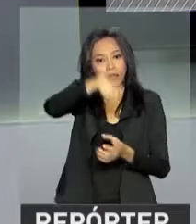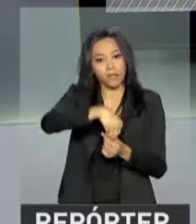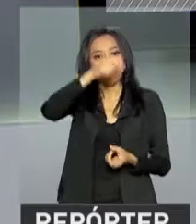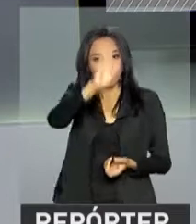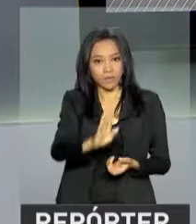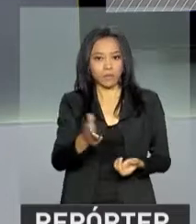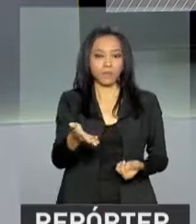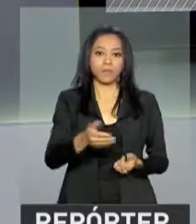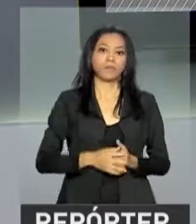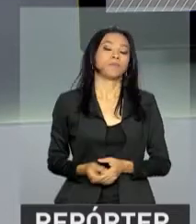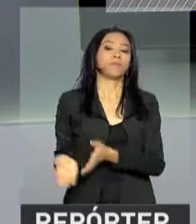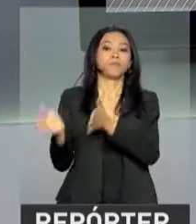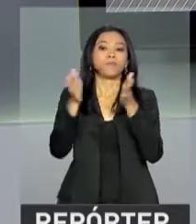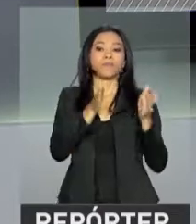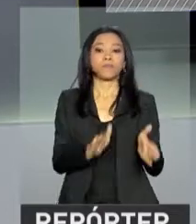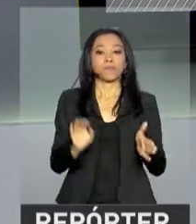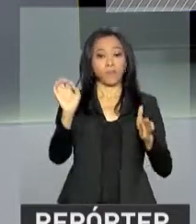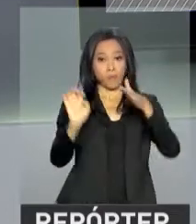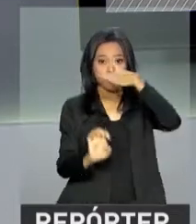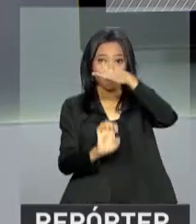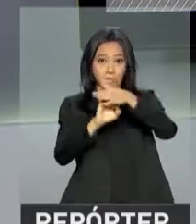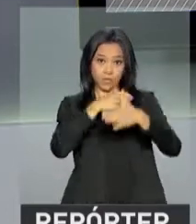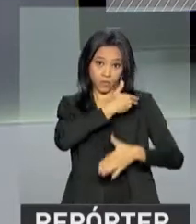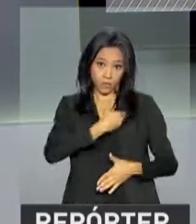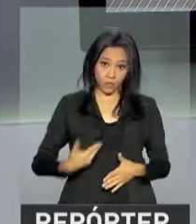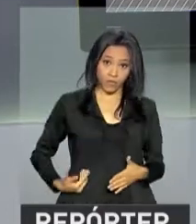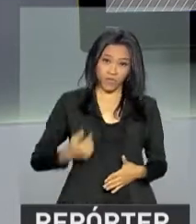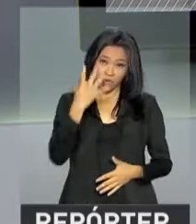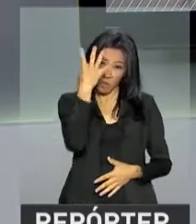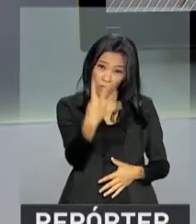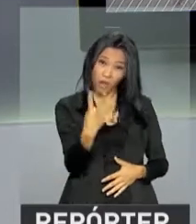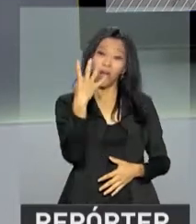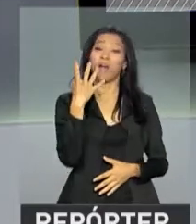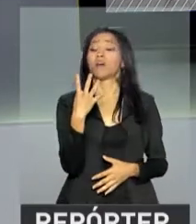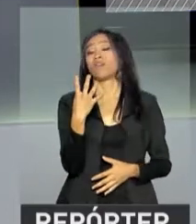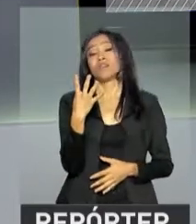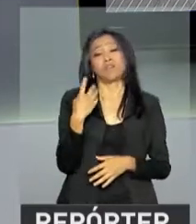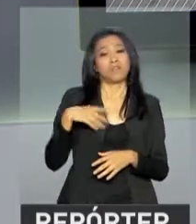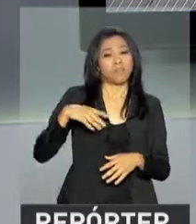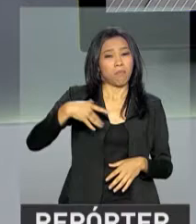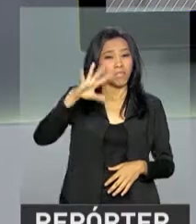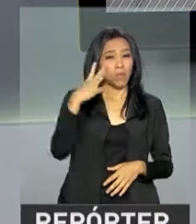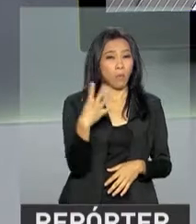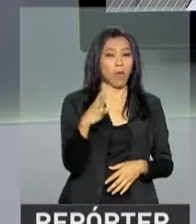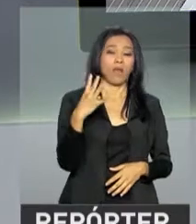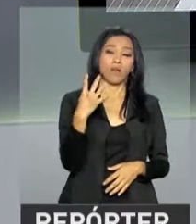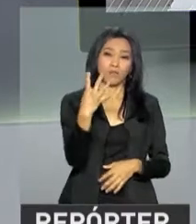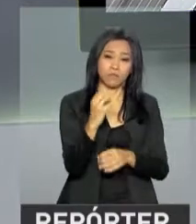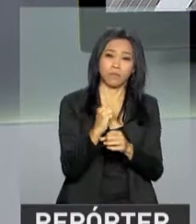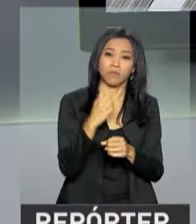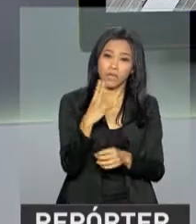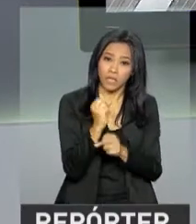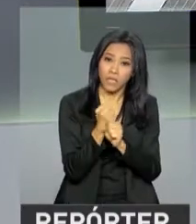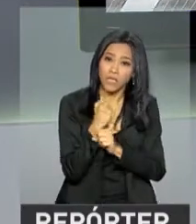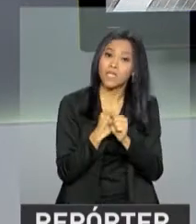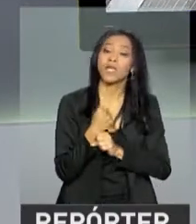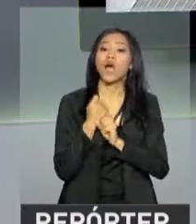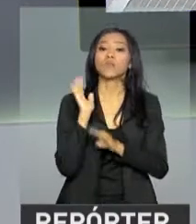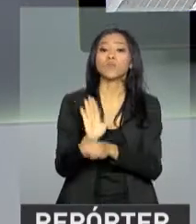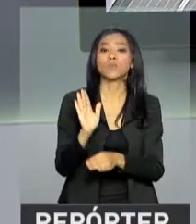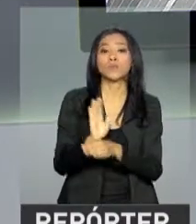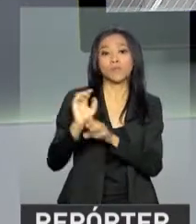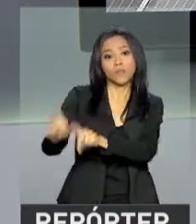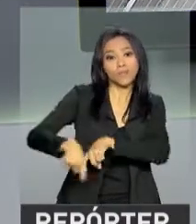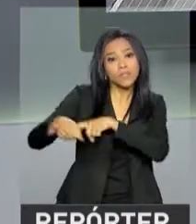uma empresa pública que há mais de quatro décadas ajuda agricultores de todo o país a aumentarem a produção ea qualidade